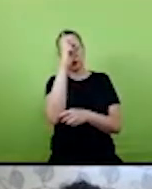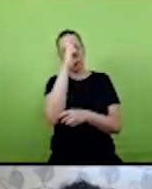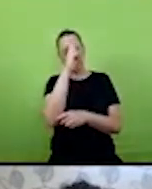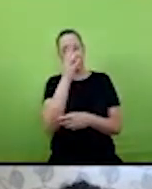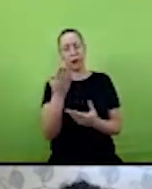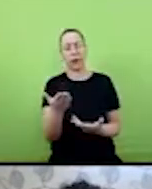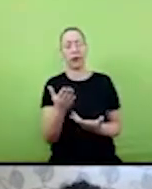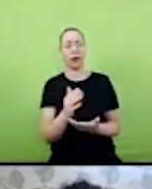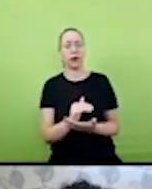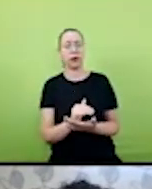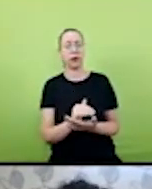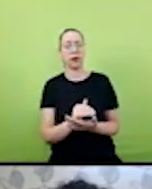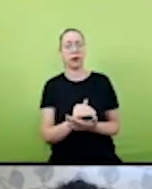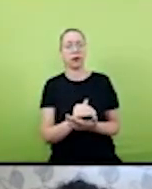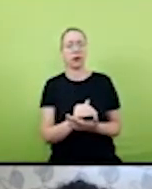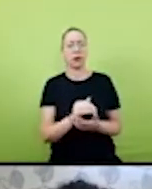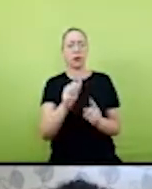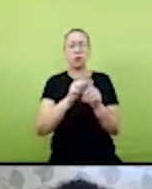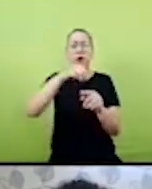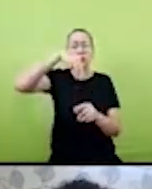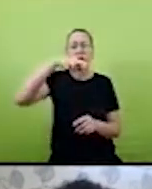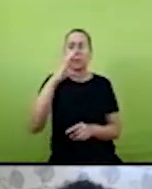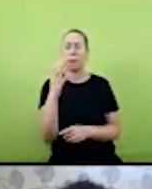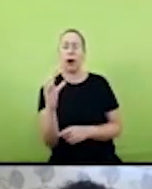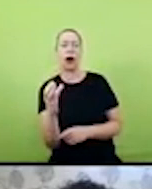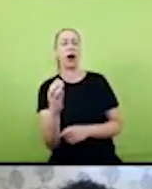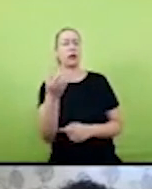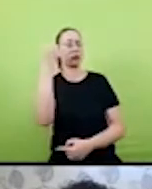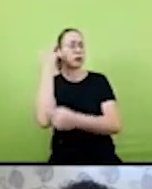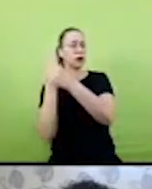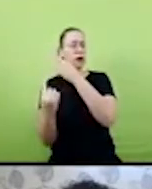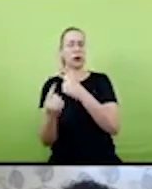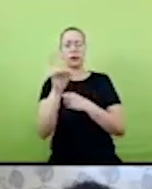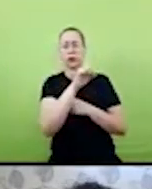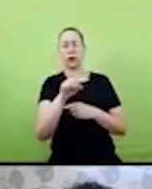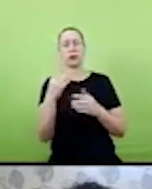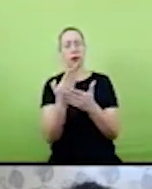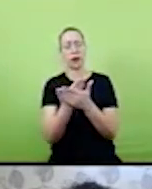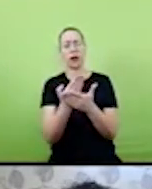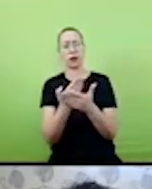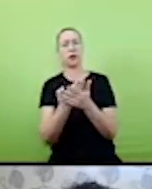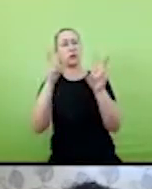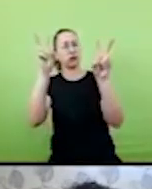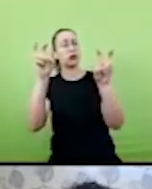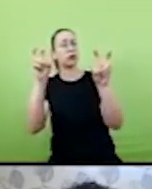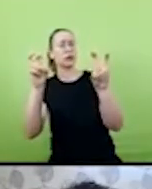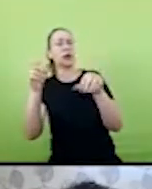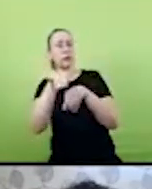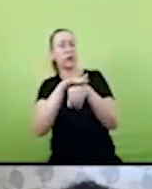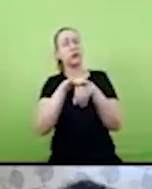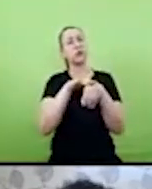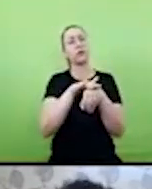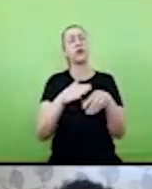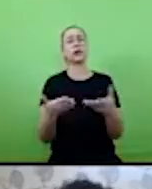antes antes da suspensão presencial das aulas, e aí a gente estava falando sobre, né, as violências